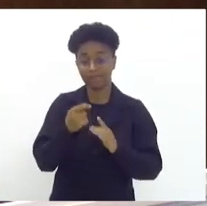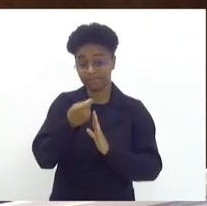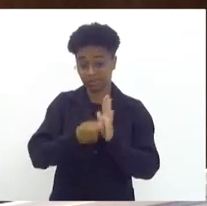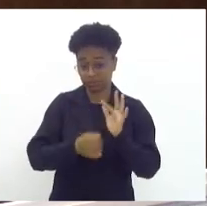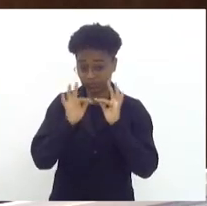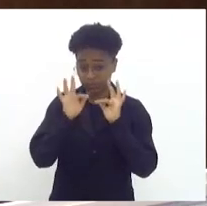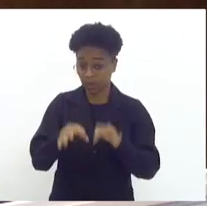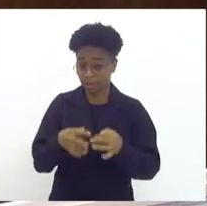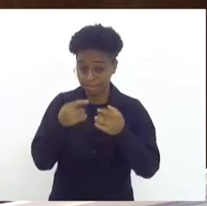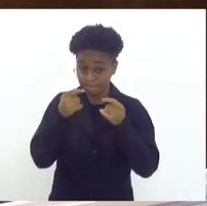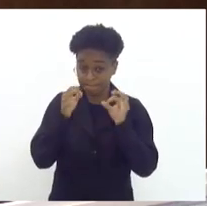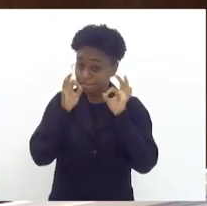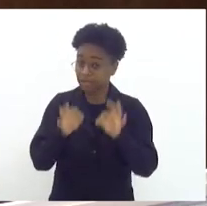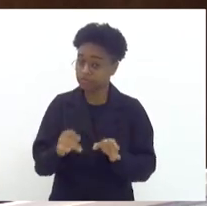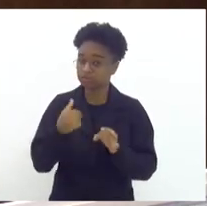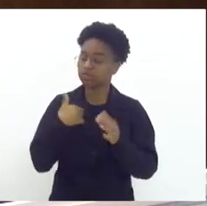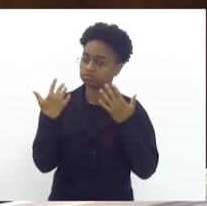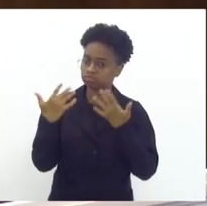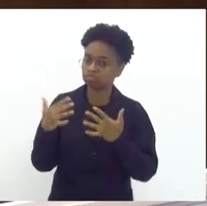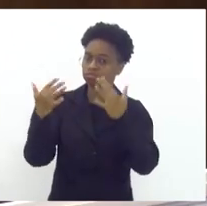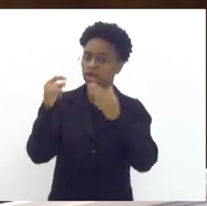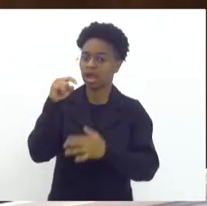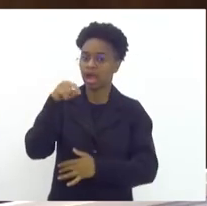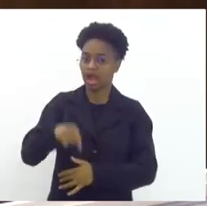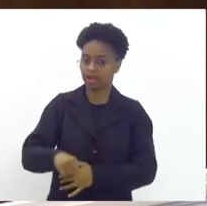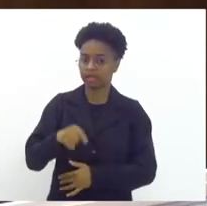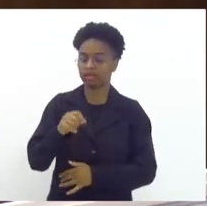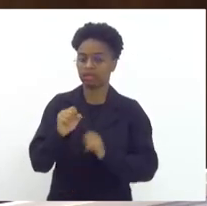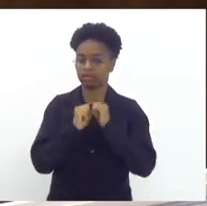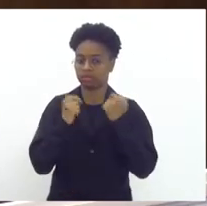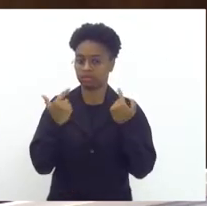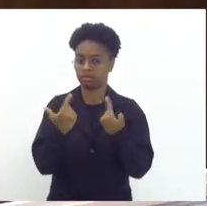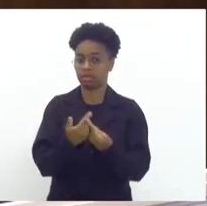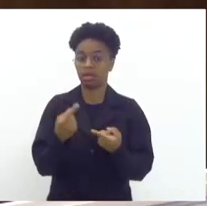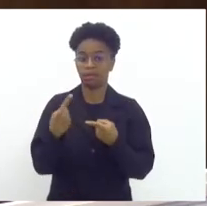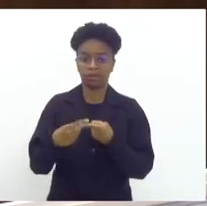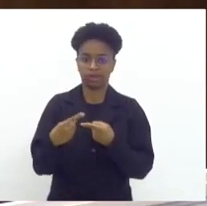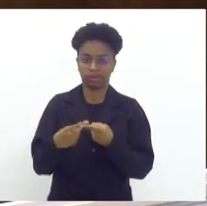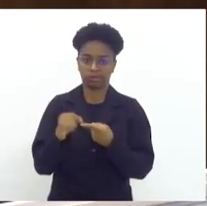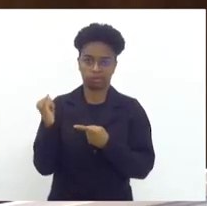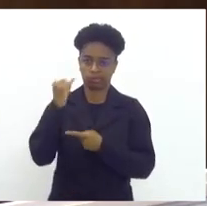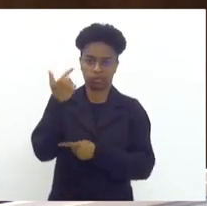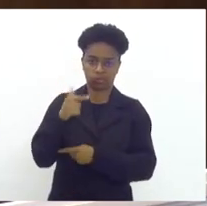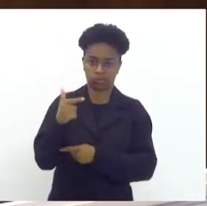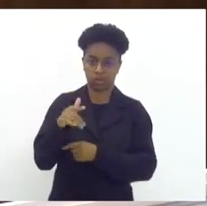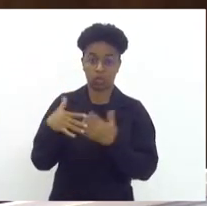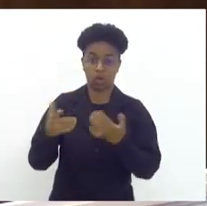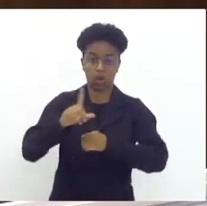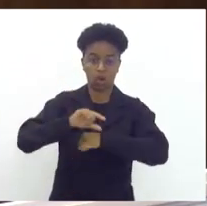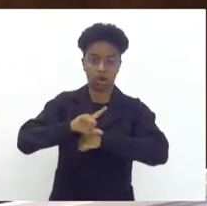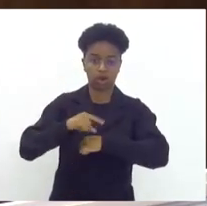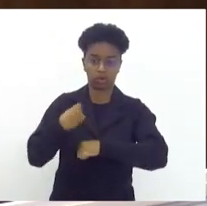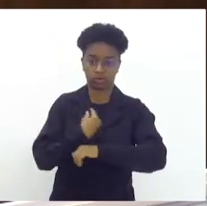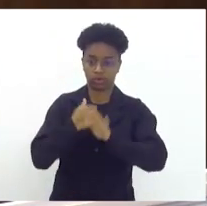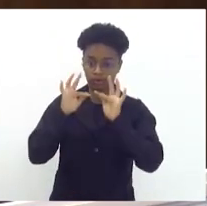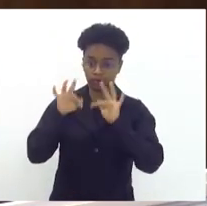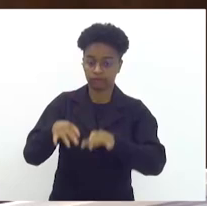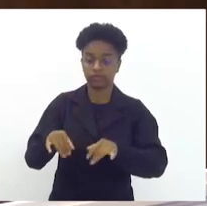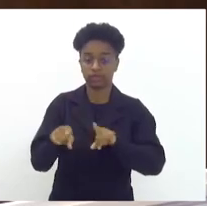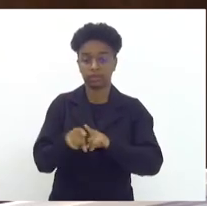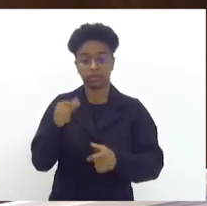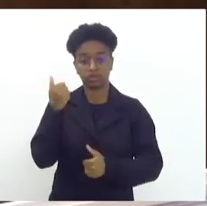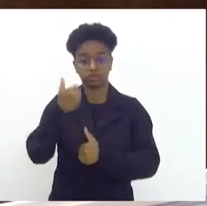eu queria elogiar o Parlamento Fluminense não importa na hora que a gente acabe e o